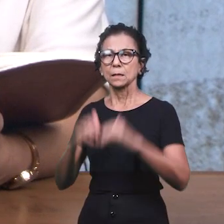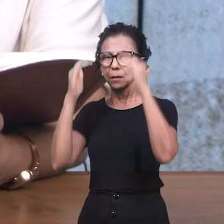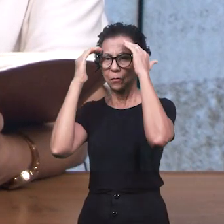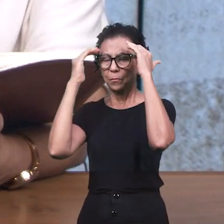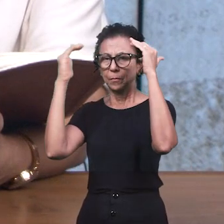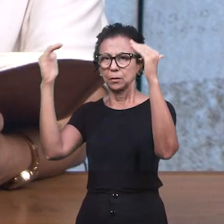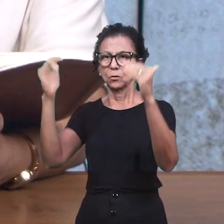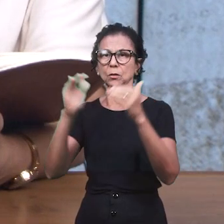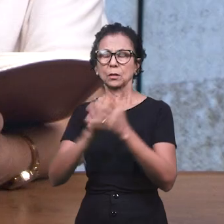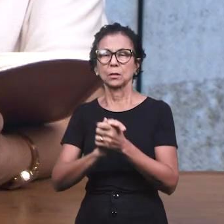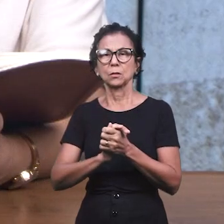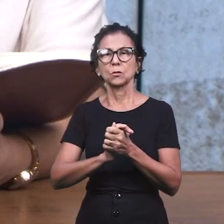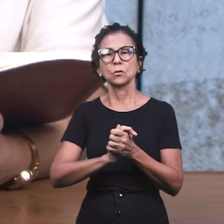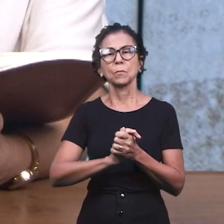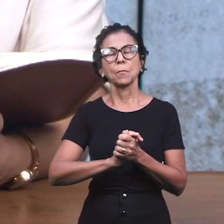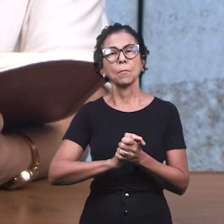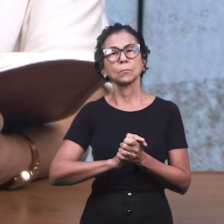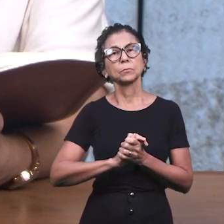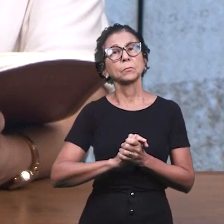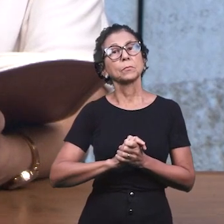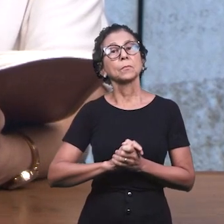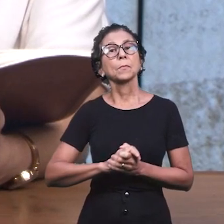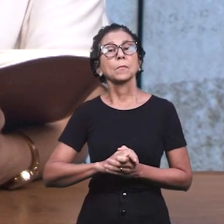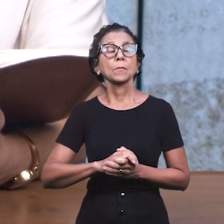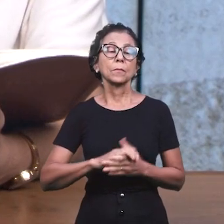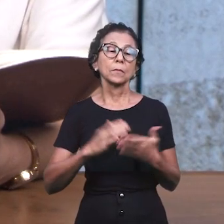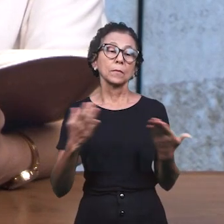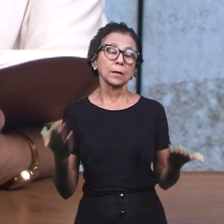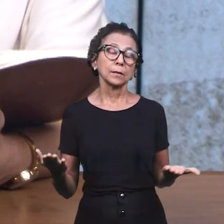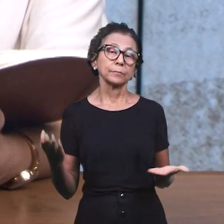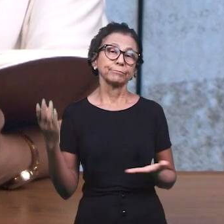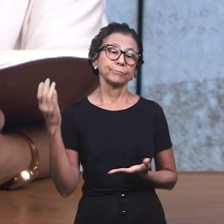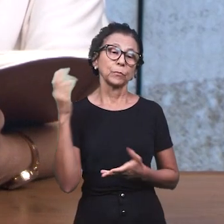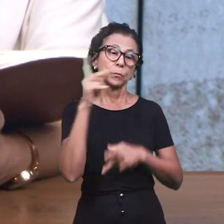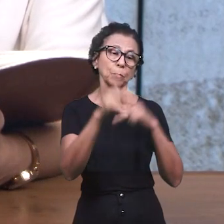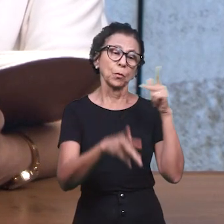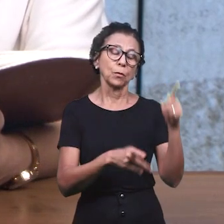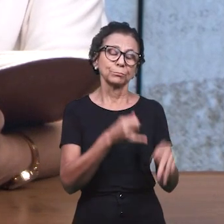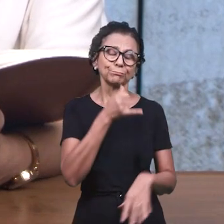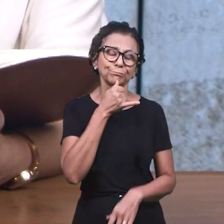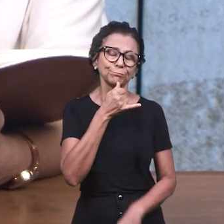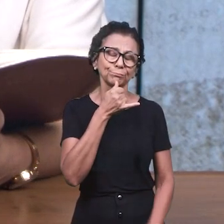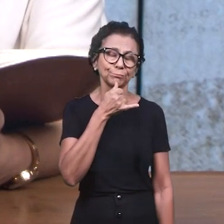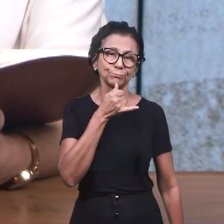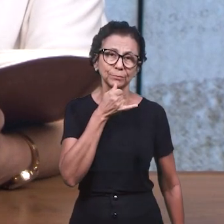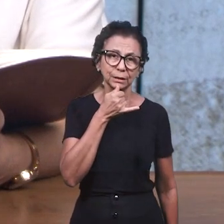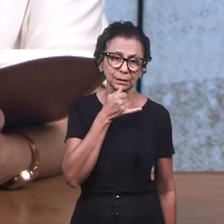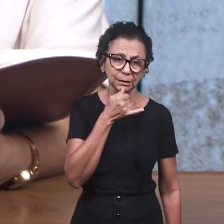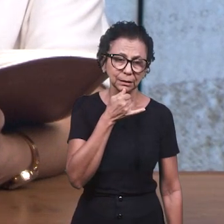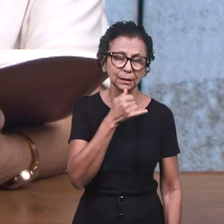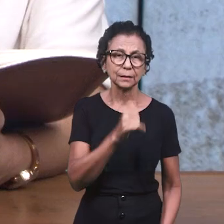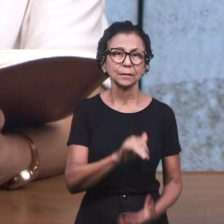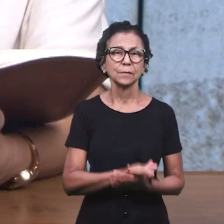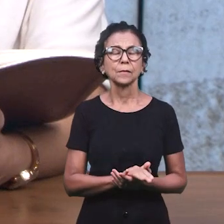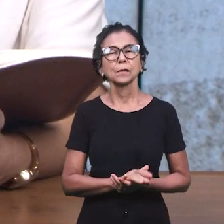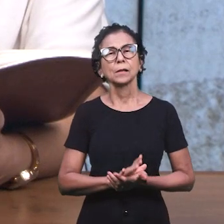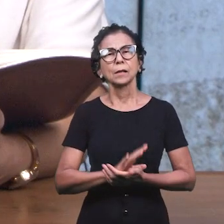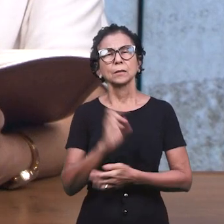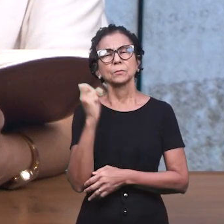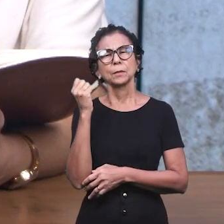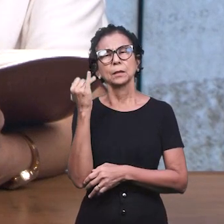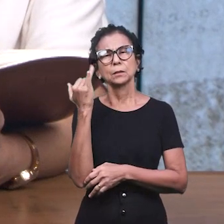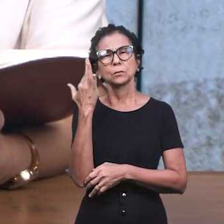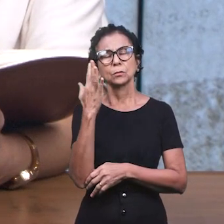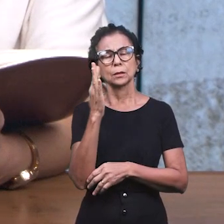os filhos de Israel. Então o povo se contristou muito. E levantaram-se pela manhã de